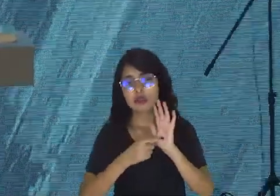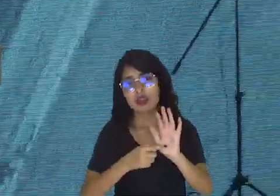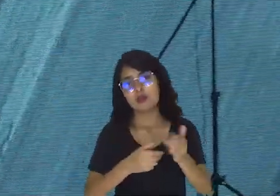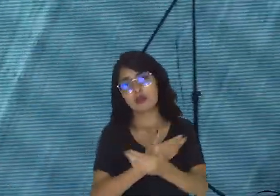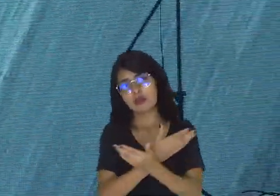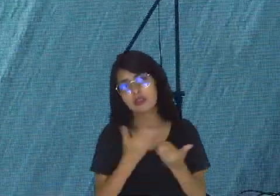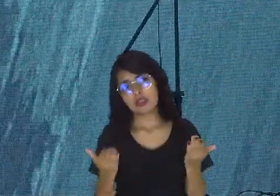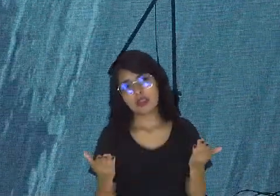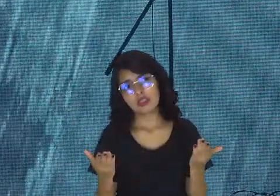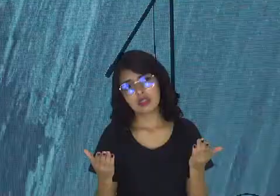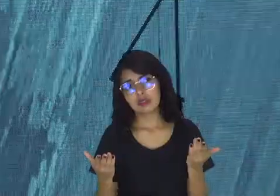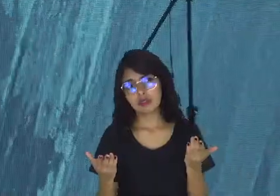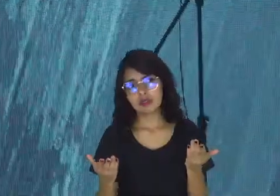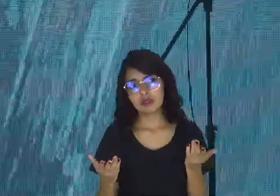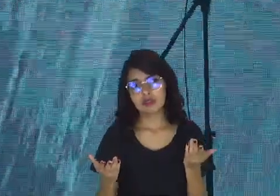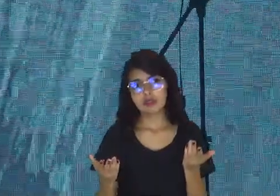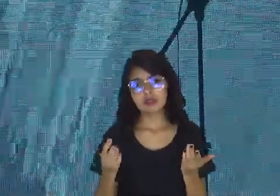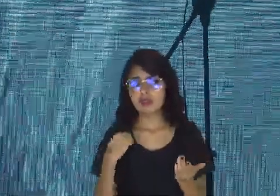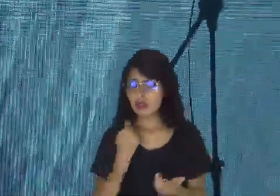aqui,